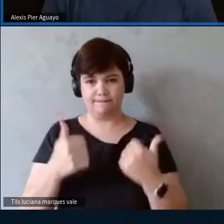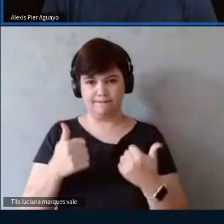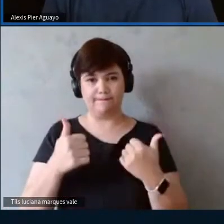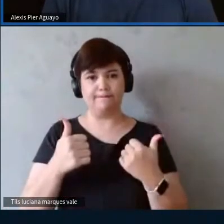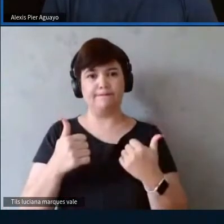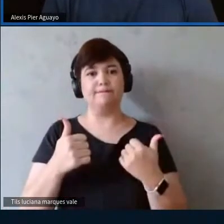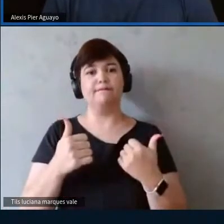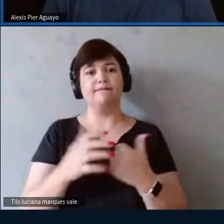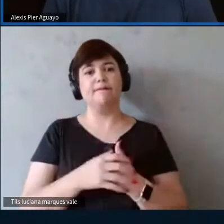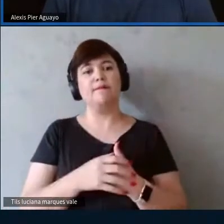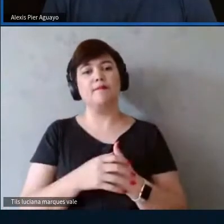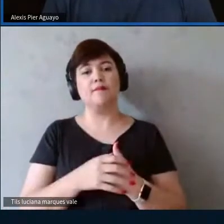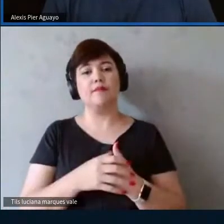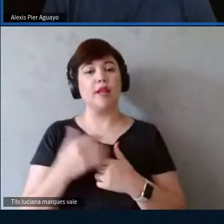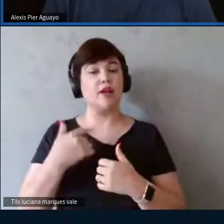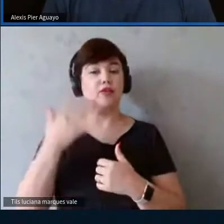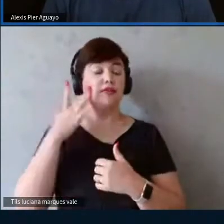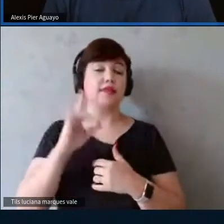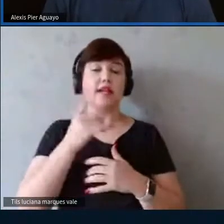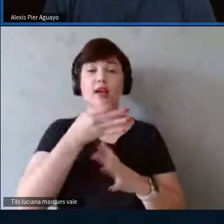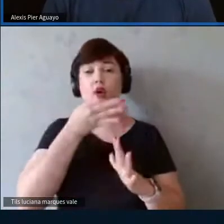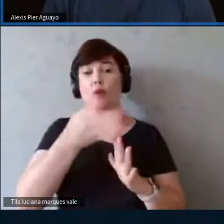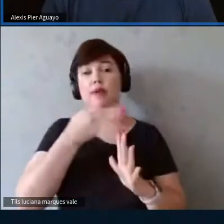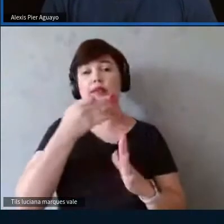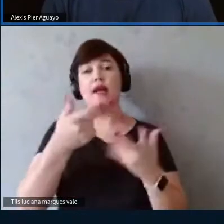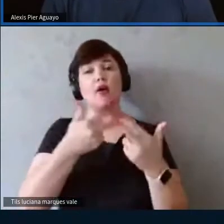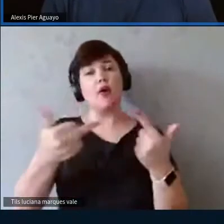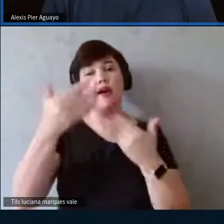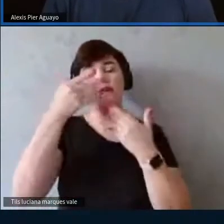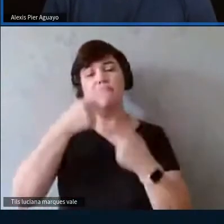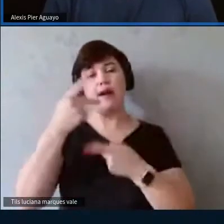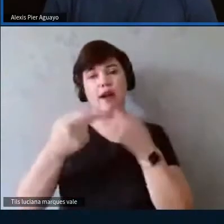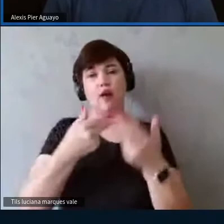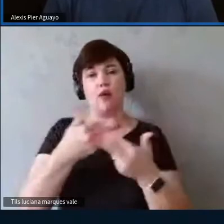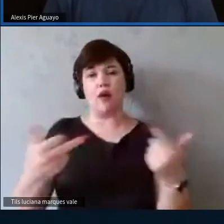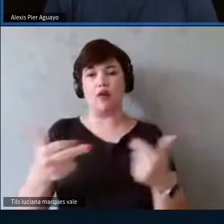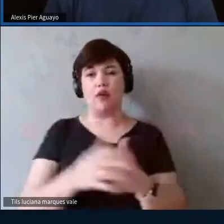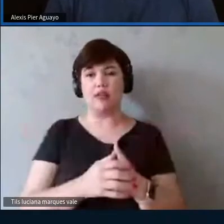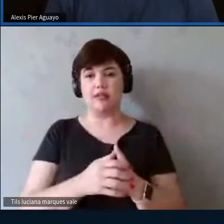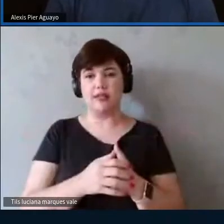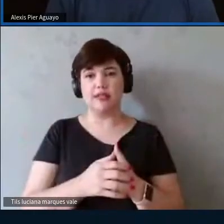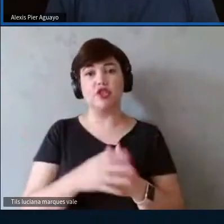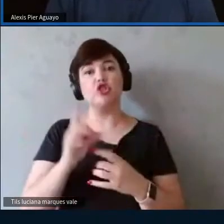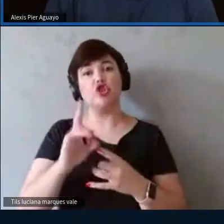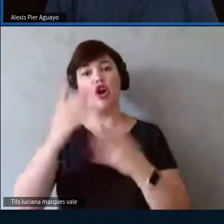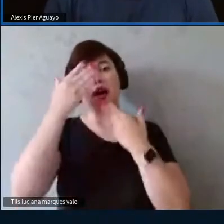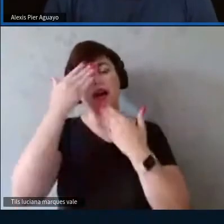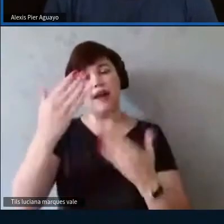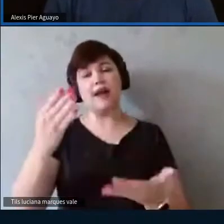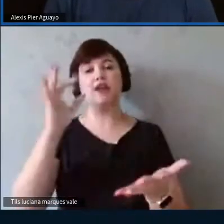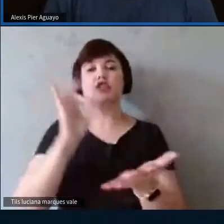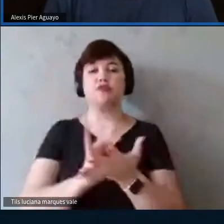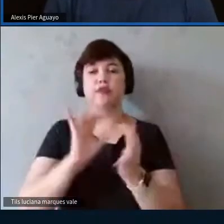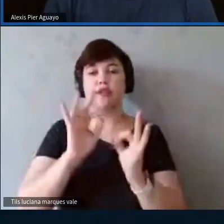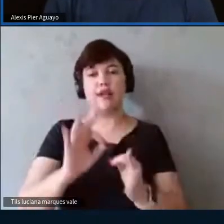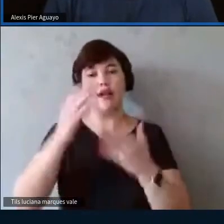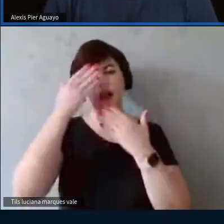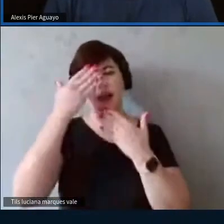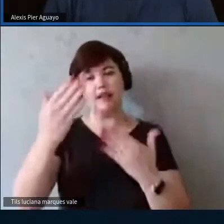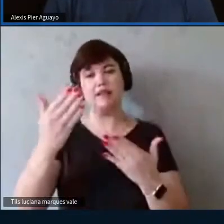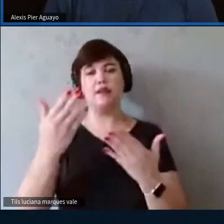não sei se você quer comentar, falar alguma coisa. Só agradecer